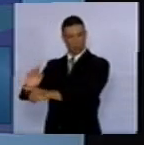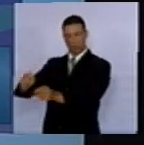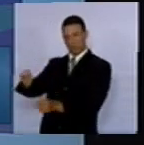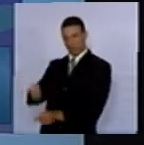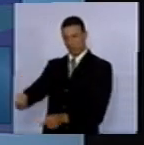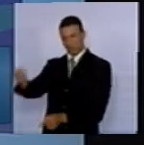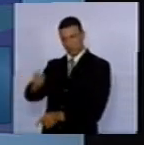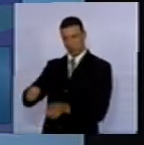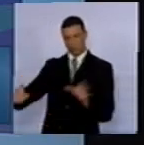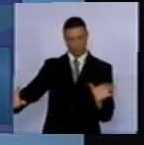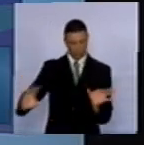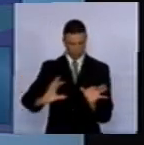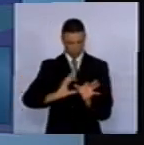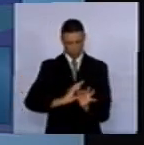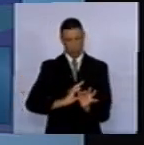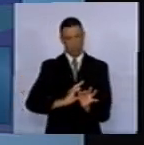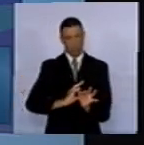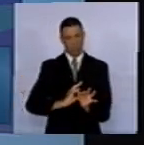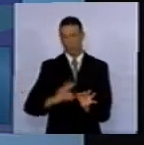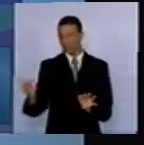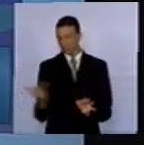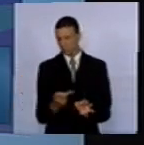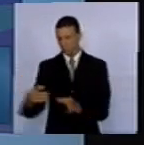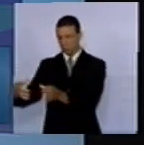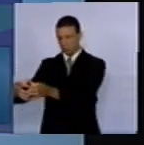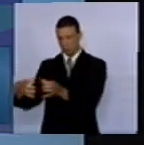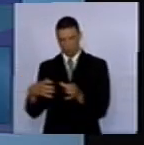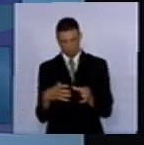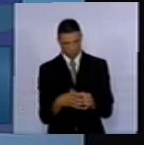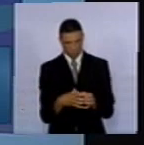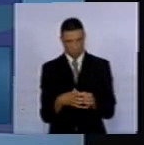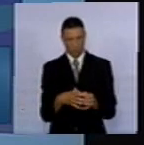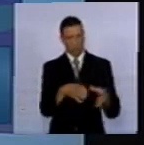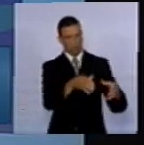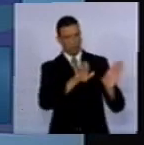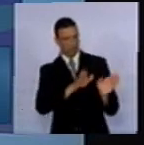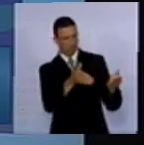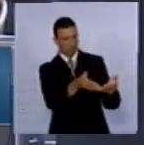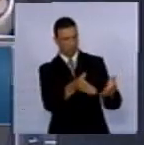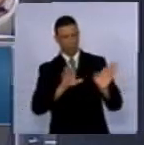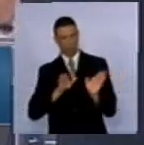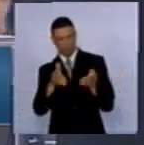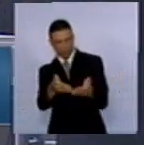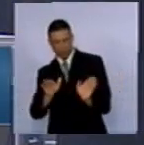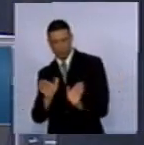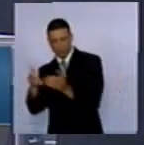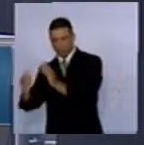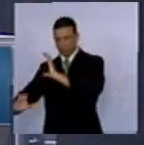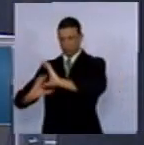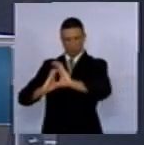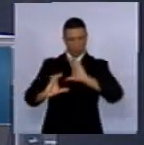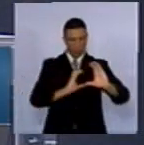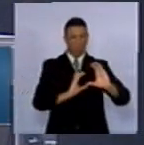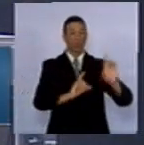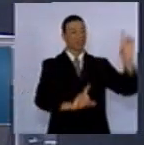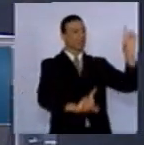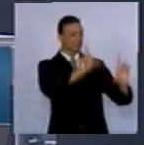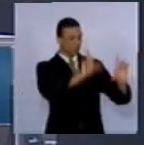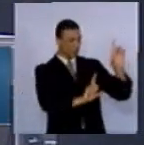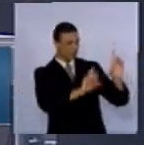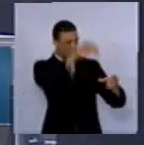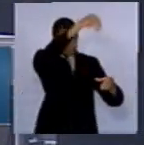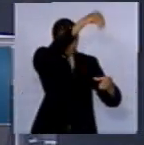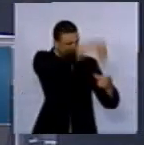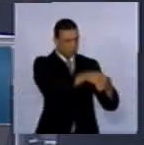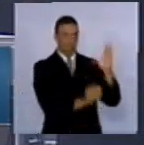entre Wine a Time são grupos que estão presentes em todos os campos da comunicação então presentes na nossa casa brasileira